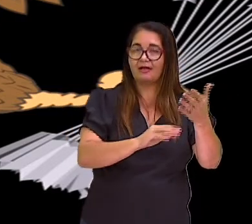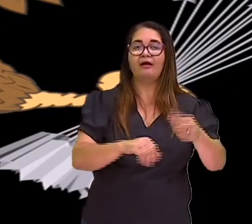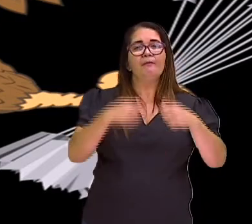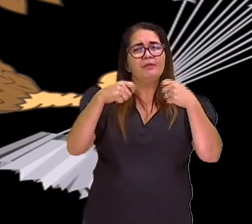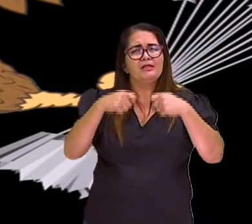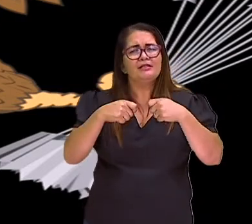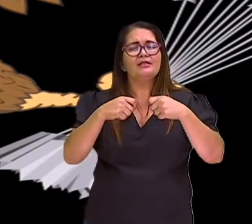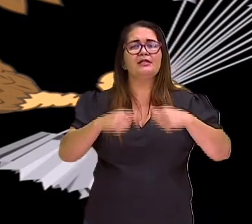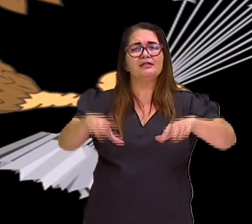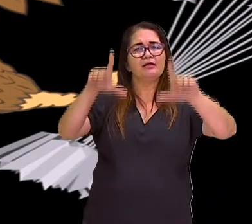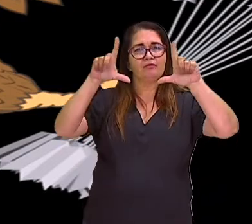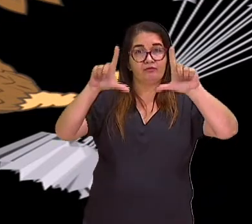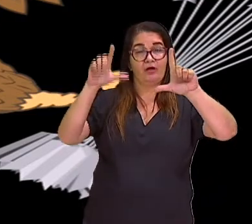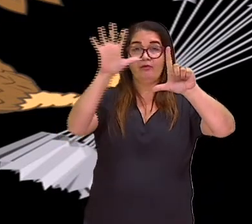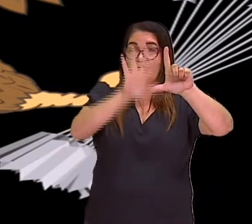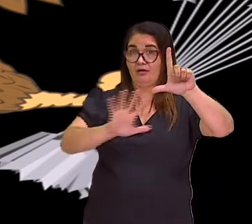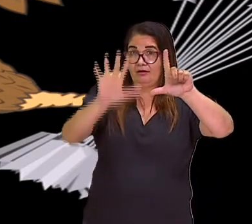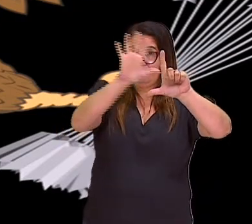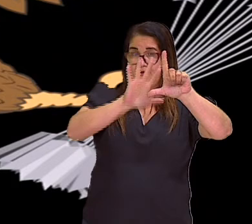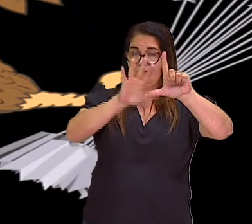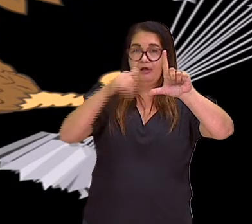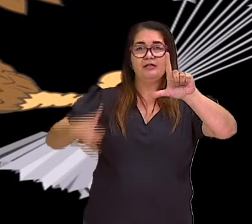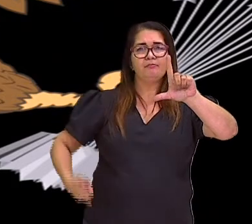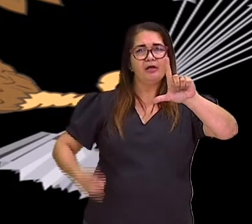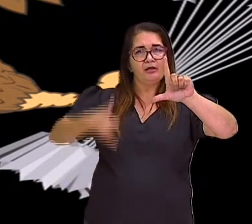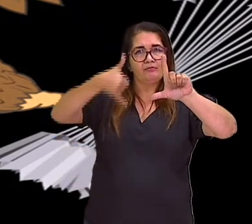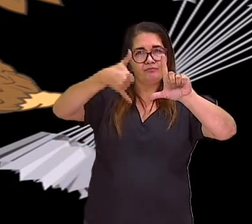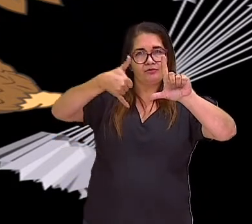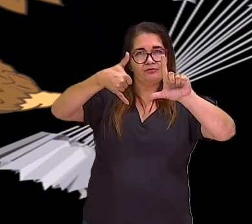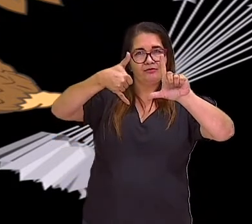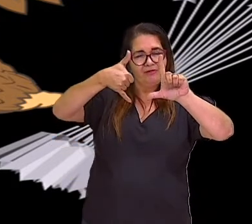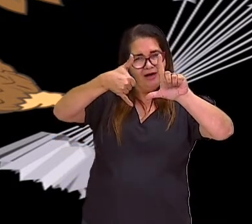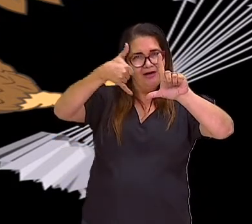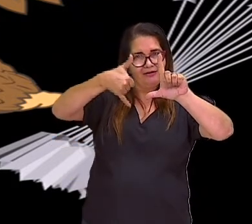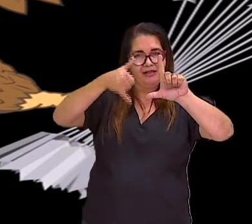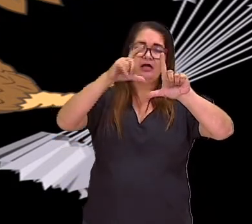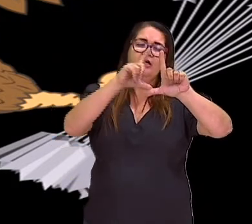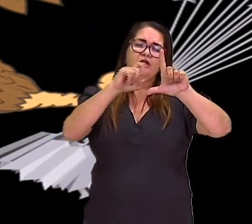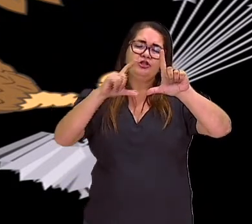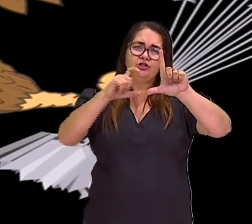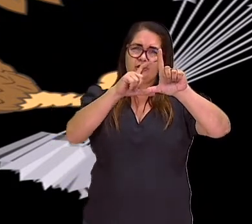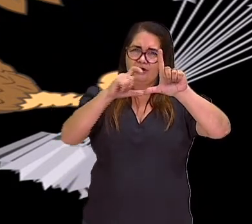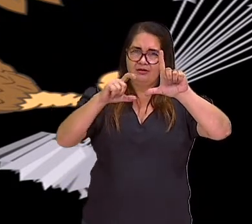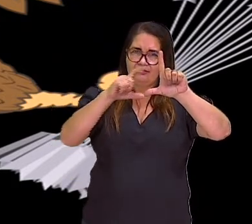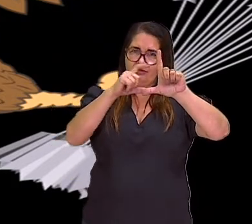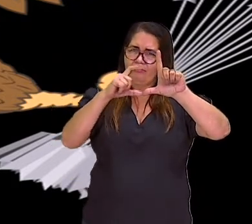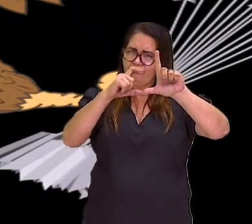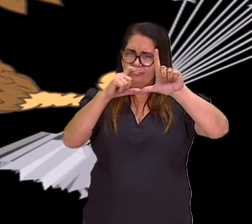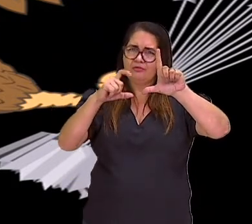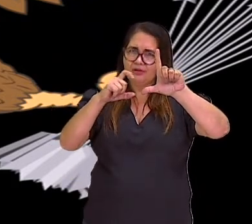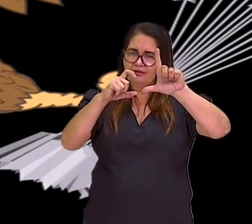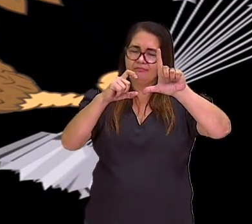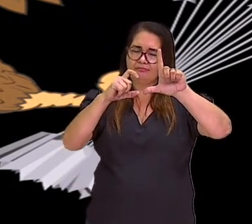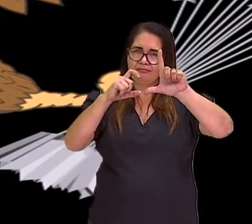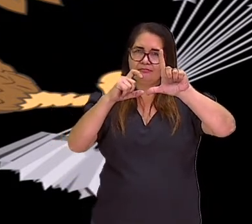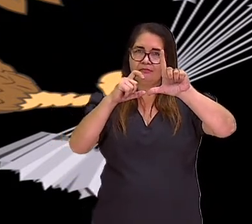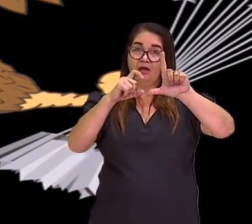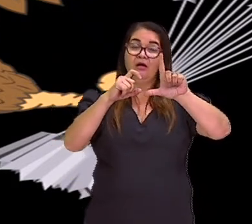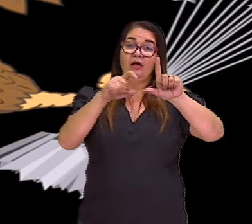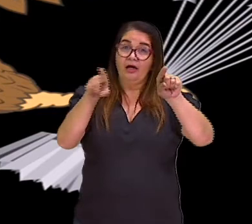GV, aponte a câmera do seu celular na imagem do QR Code que aparece aqui no canto da